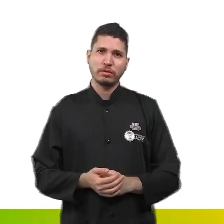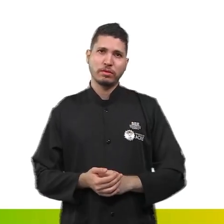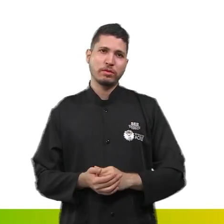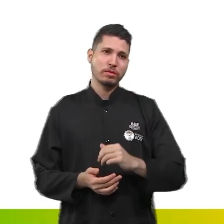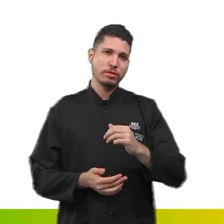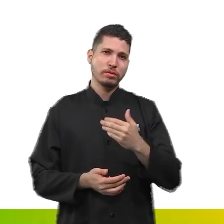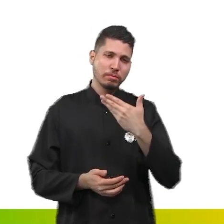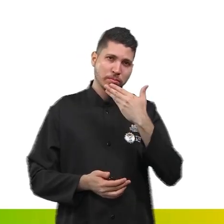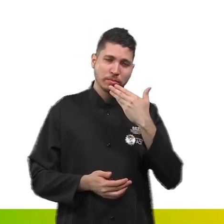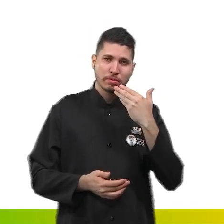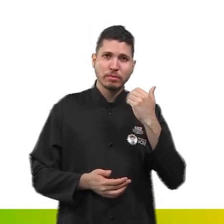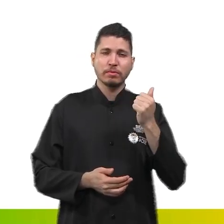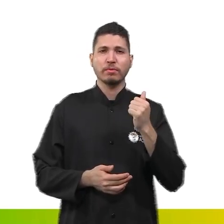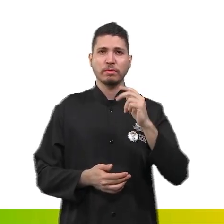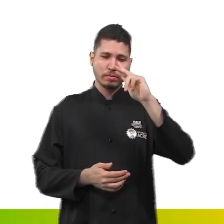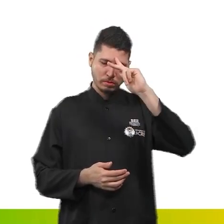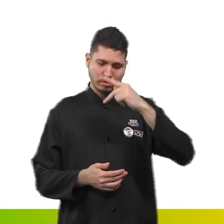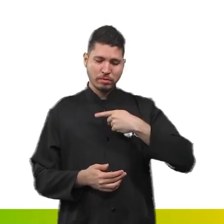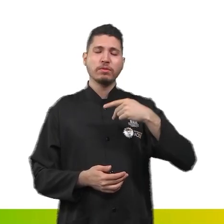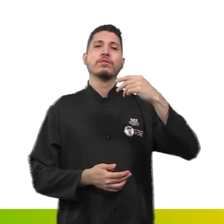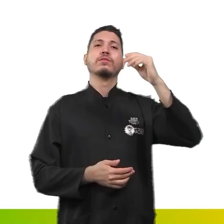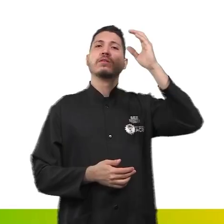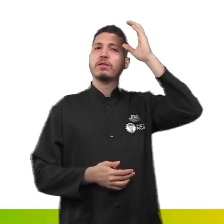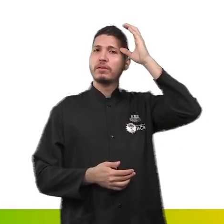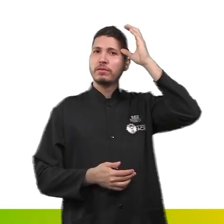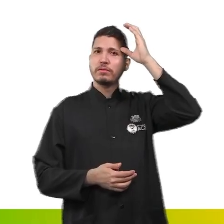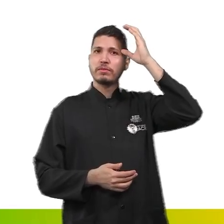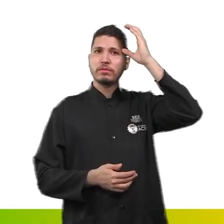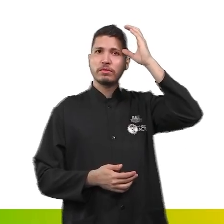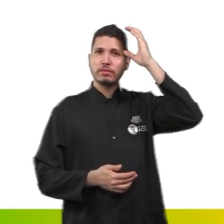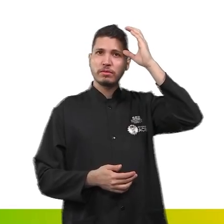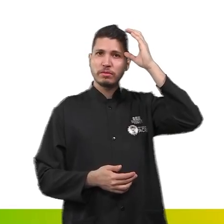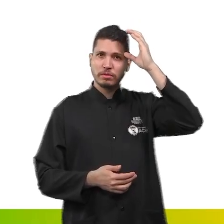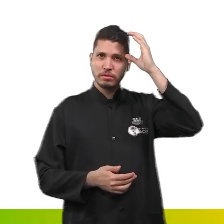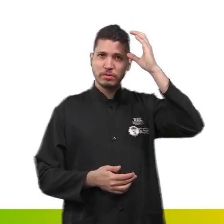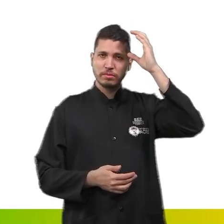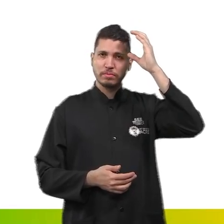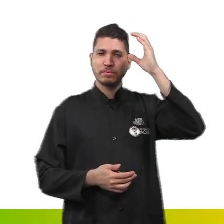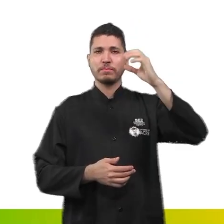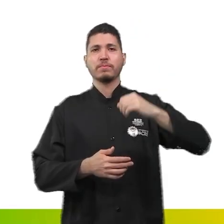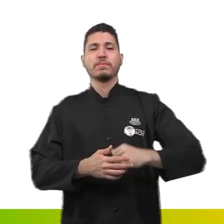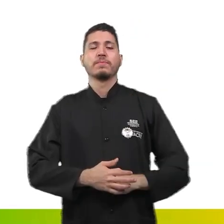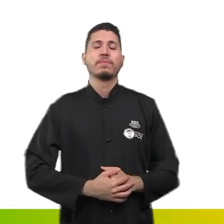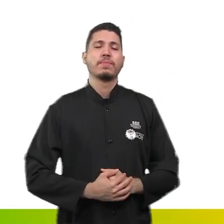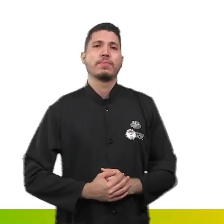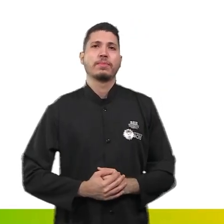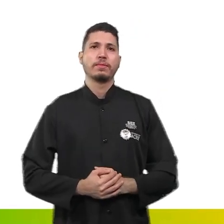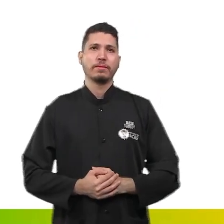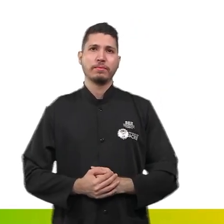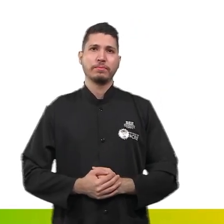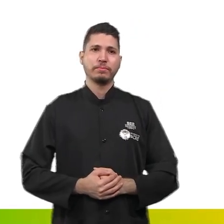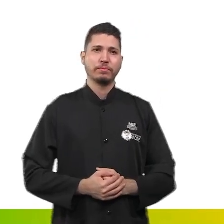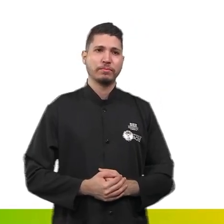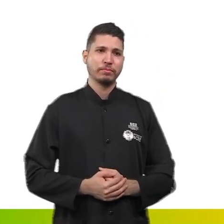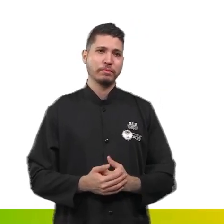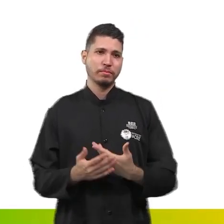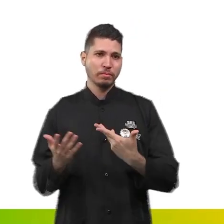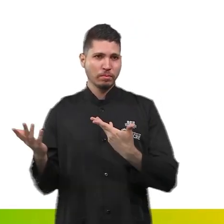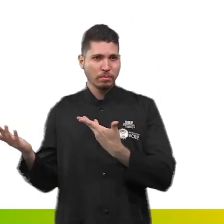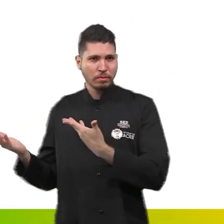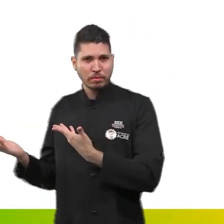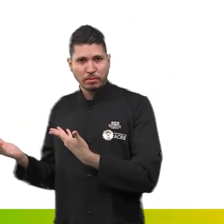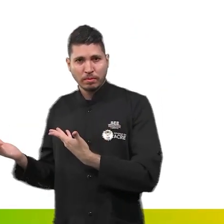e capazes de valorizar a diversidade que nos cerca. A gente vê aí nessa